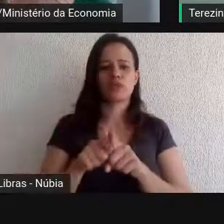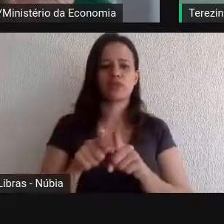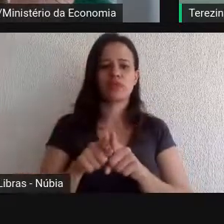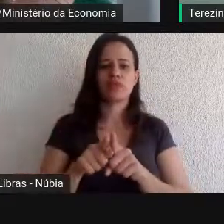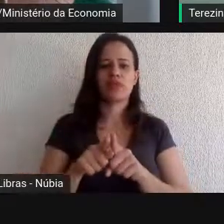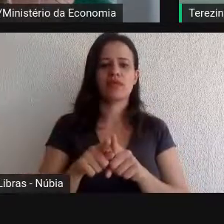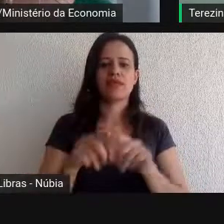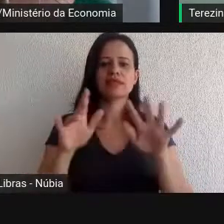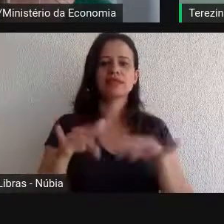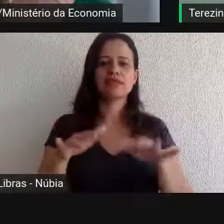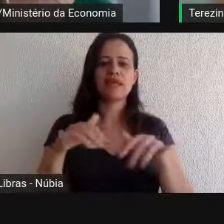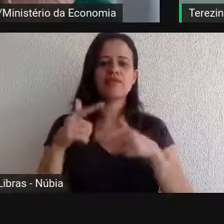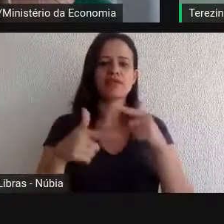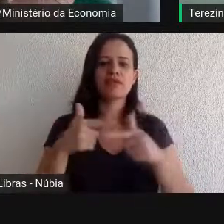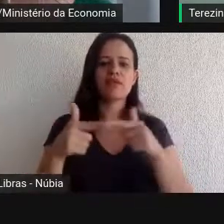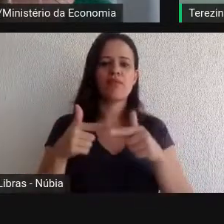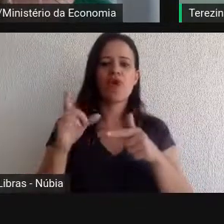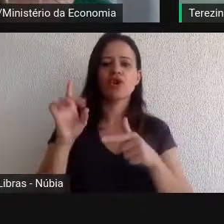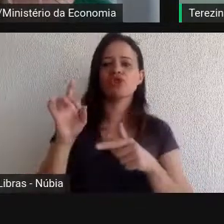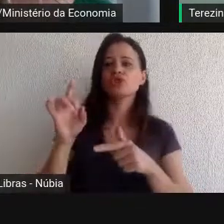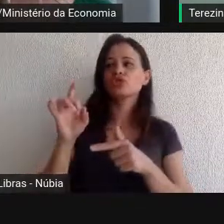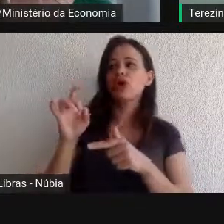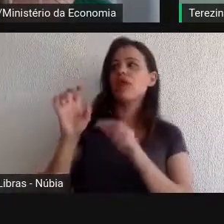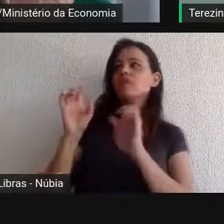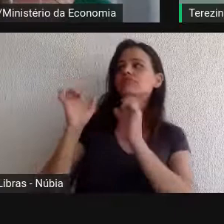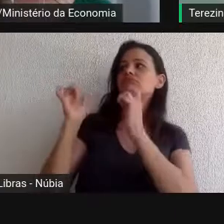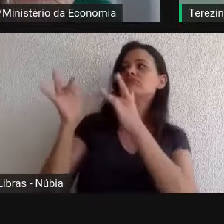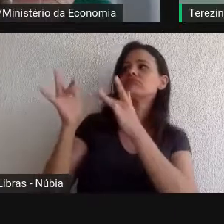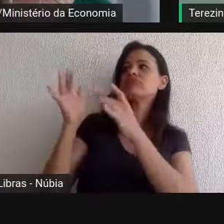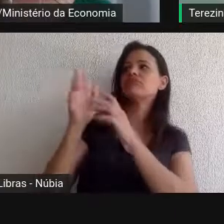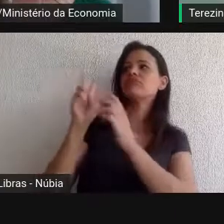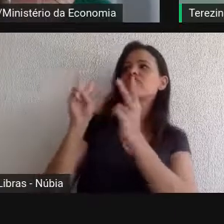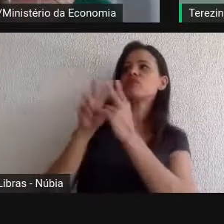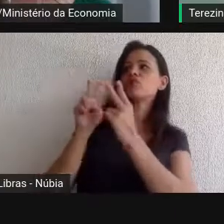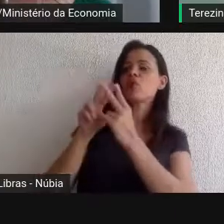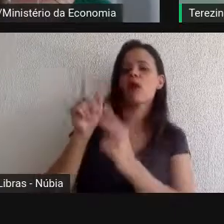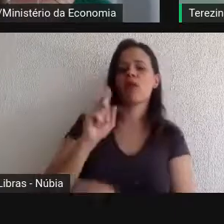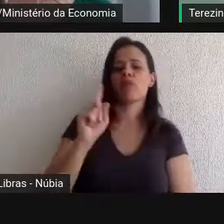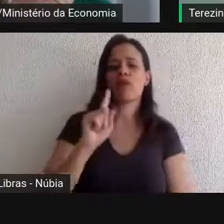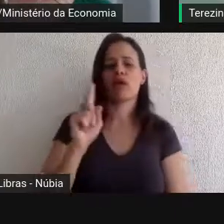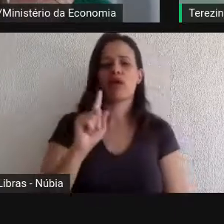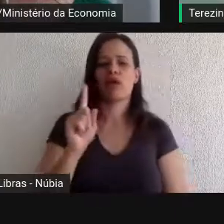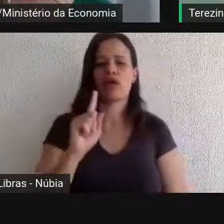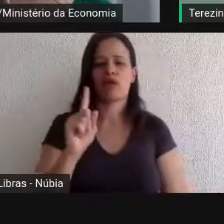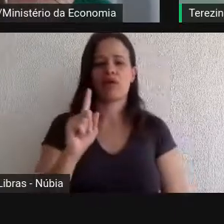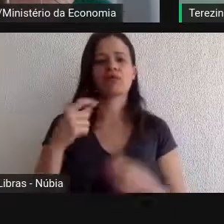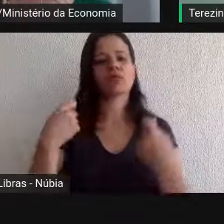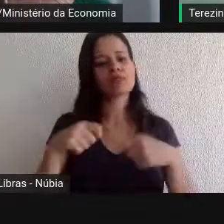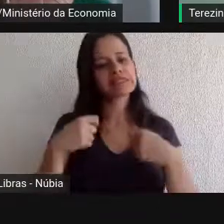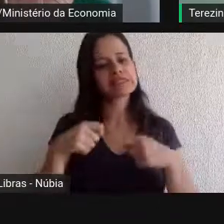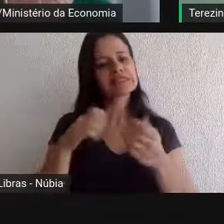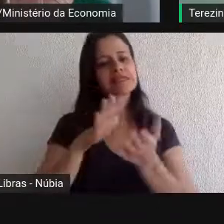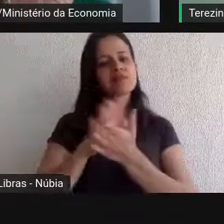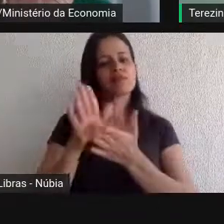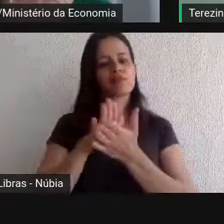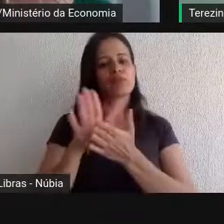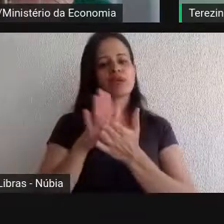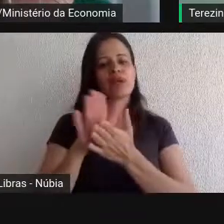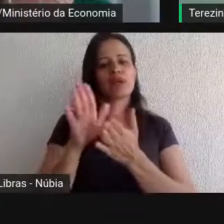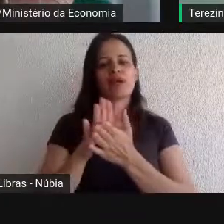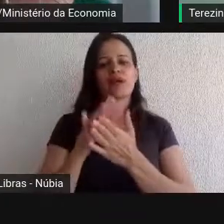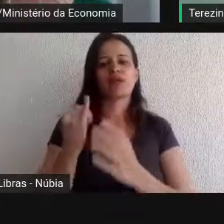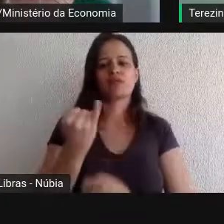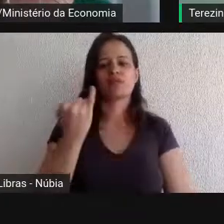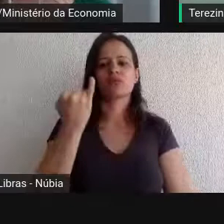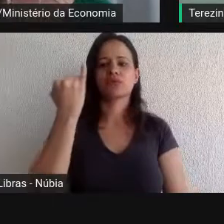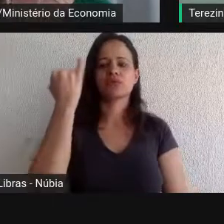só na prateleira virtual de uma biblioteca digital. Não é? Então, é importante isso,